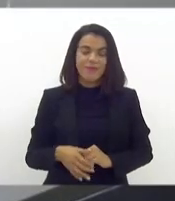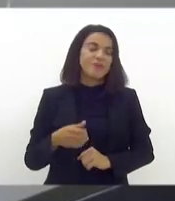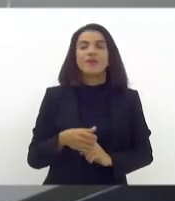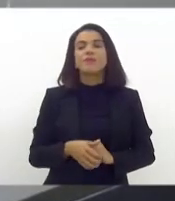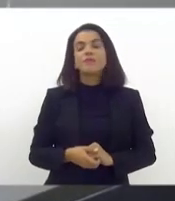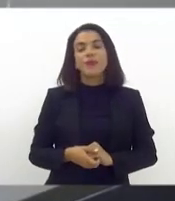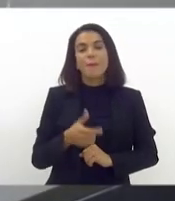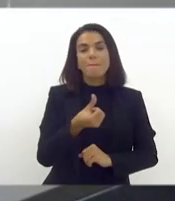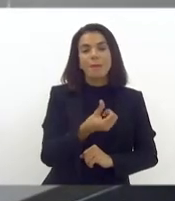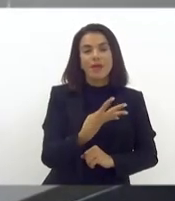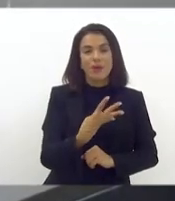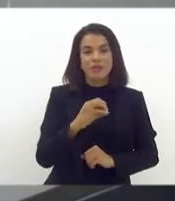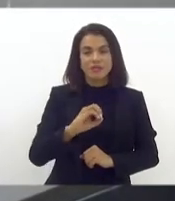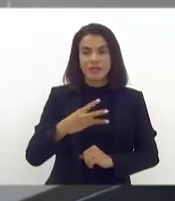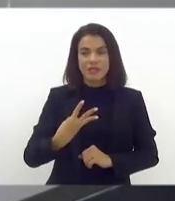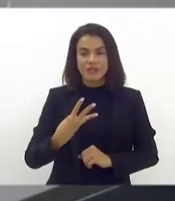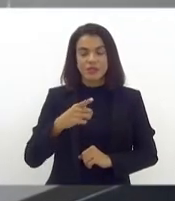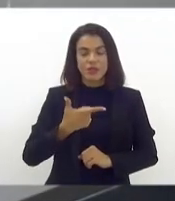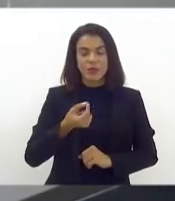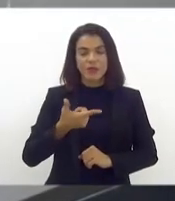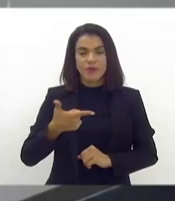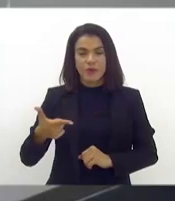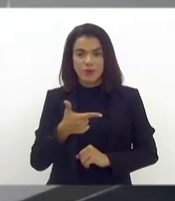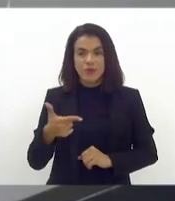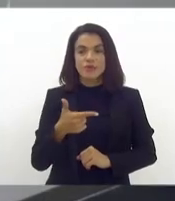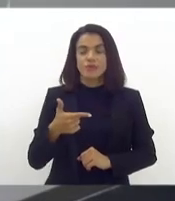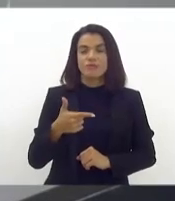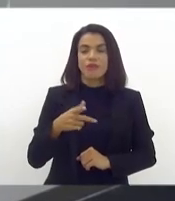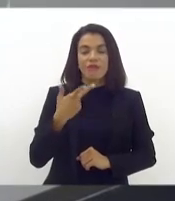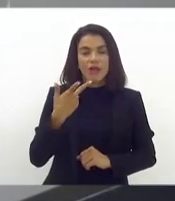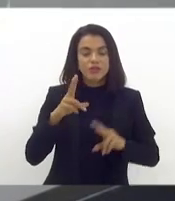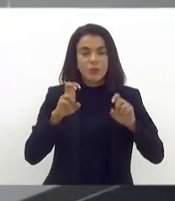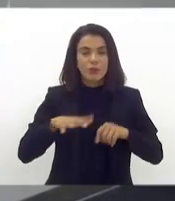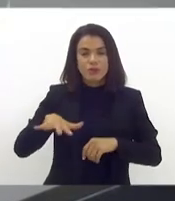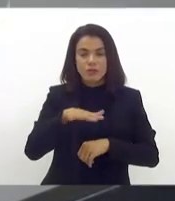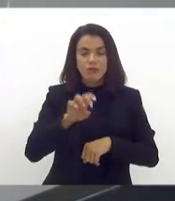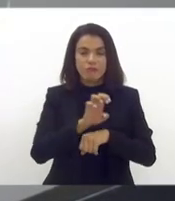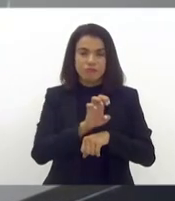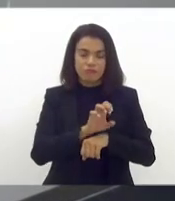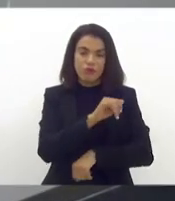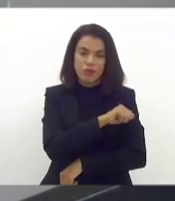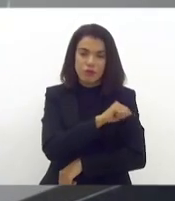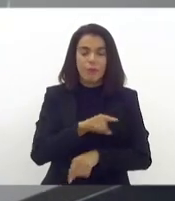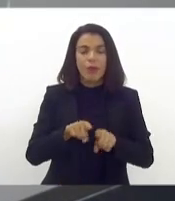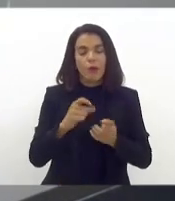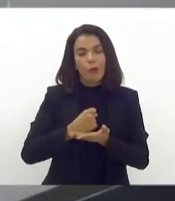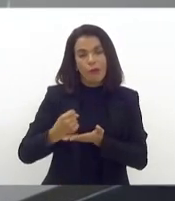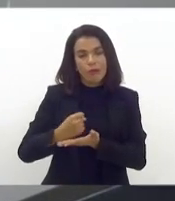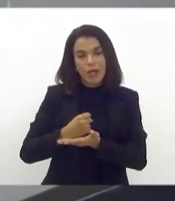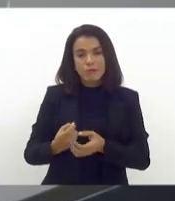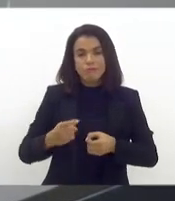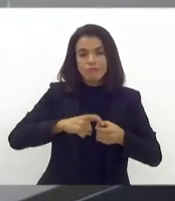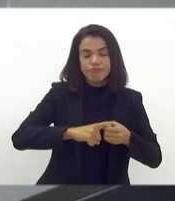24 da pauta, 6403-22, de autoria do deputado Dionísio Lins, que dispõe, no âmbito do Estado do Rio de Janeiro, sobre os contratos celebrados entre os entes